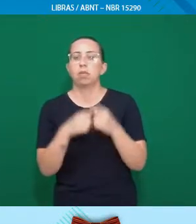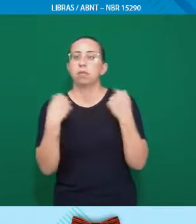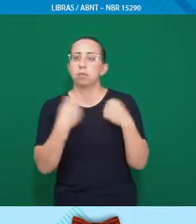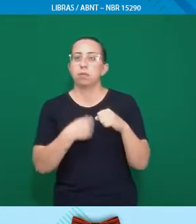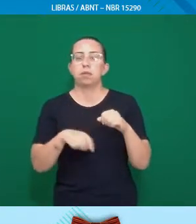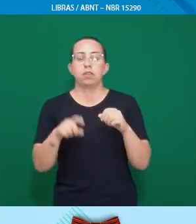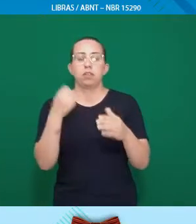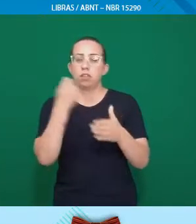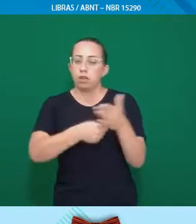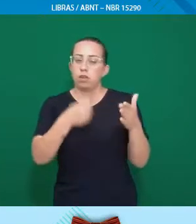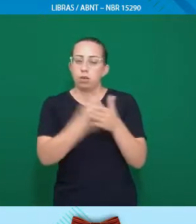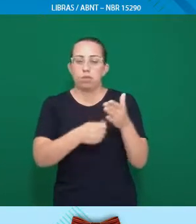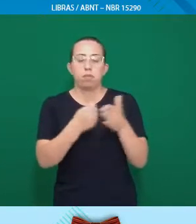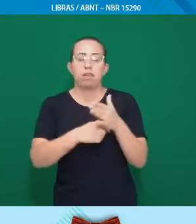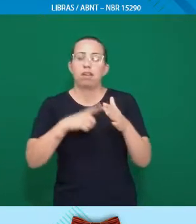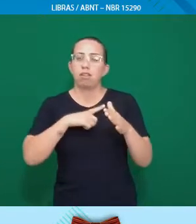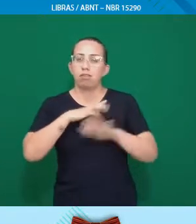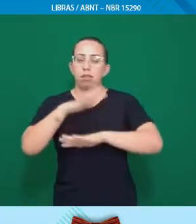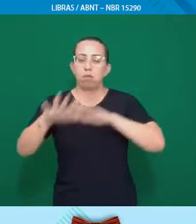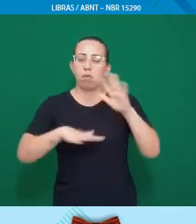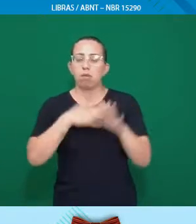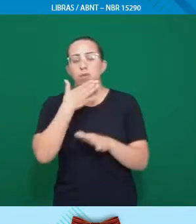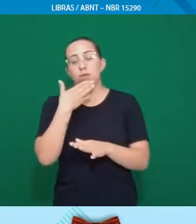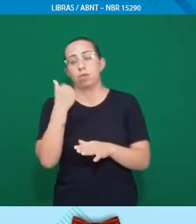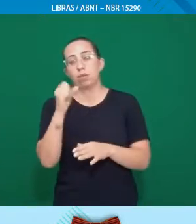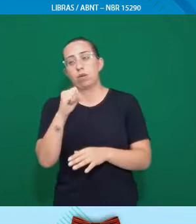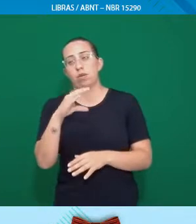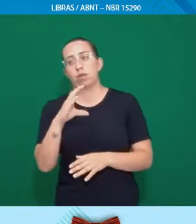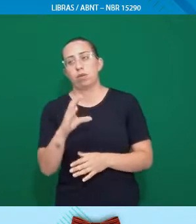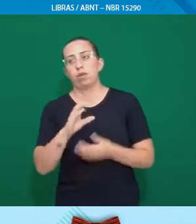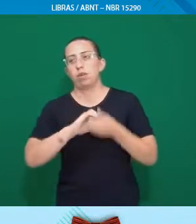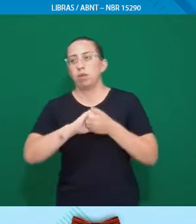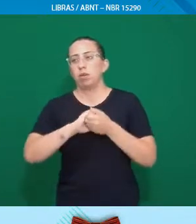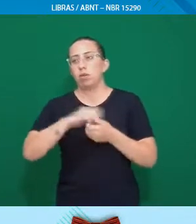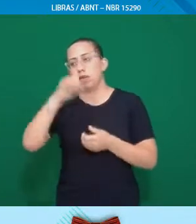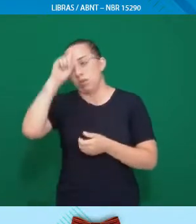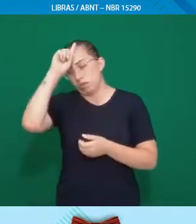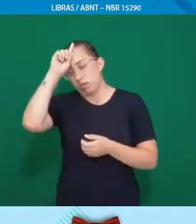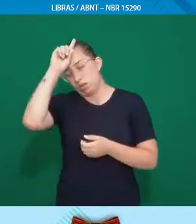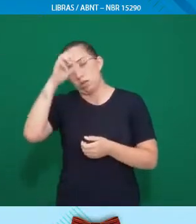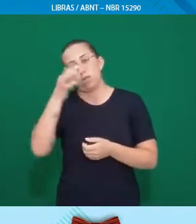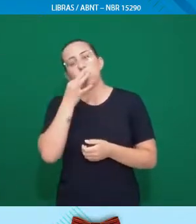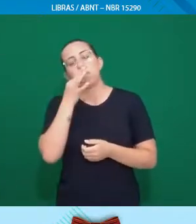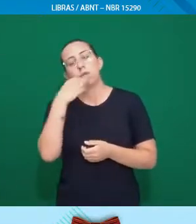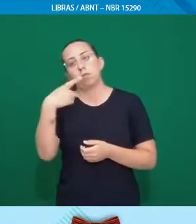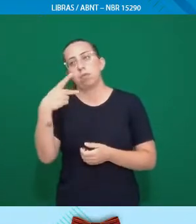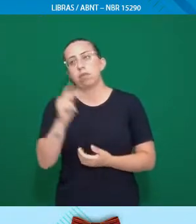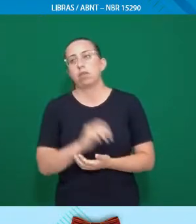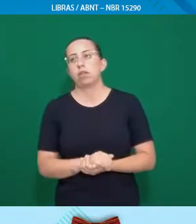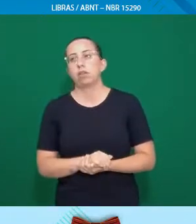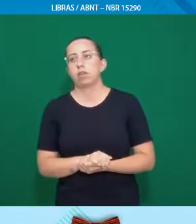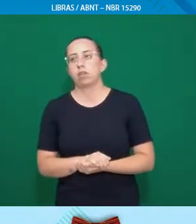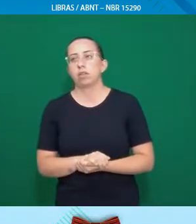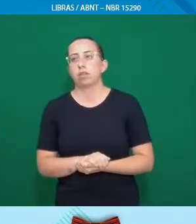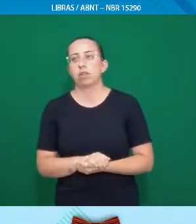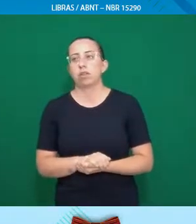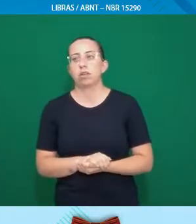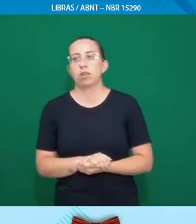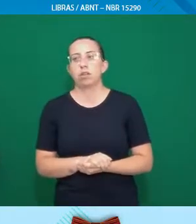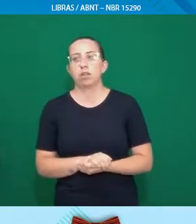Mas precisamos uma manutenção maior para ela é sempre obrigado Parabéns Vereador metidos as considerações por muito pertinentes